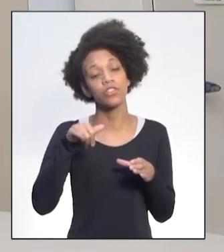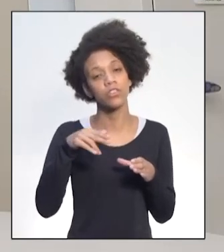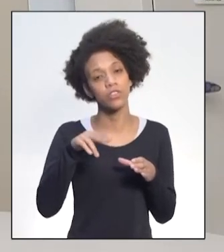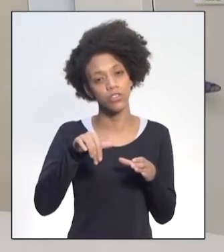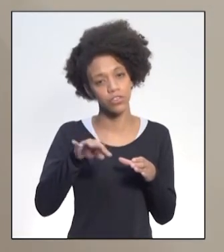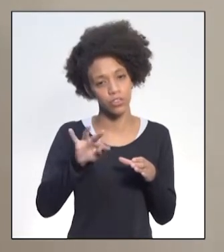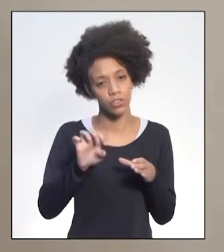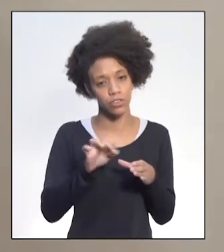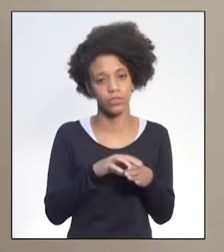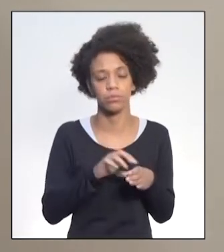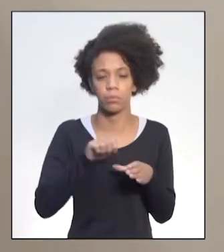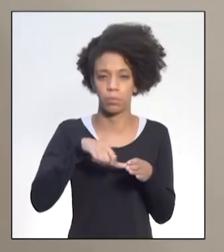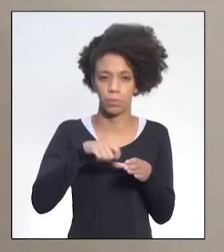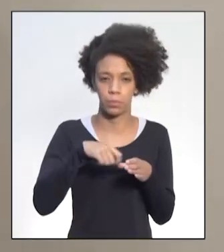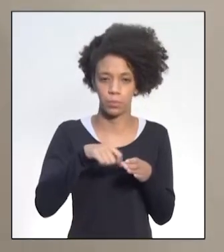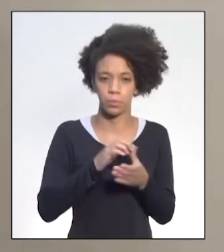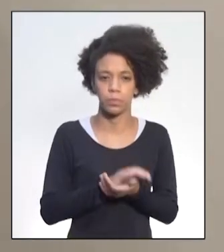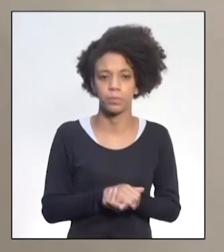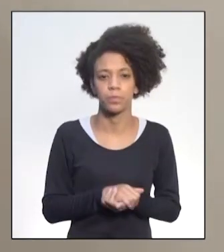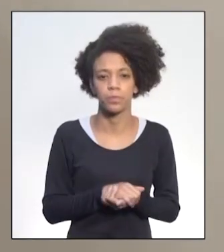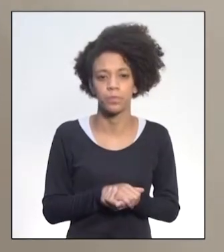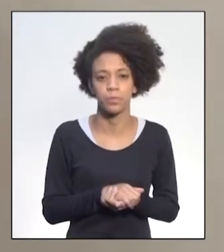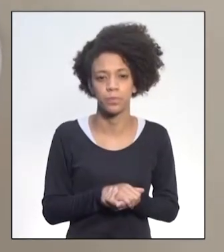eu vou adicionar.